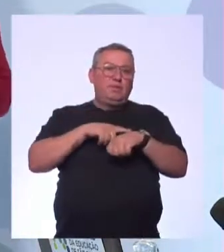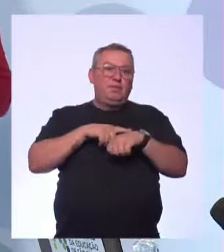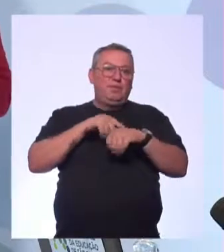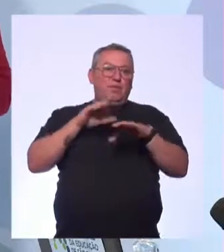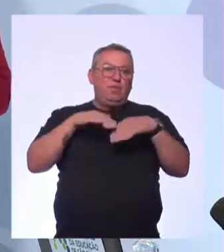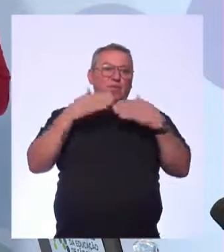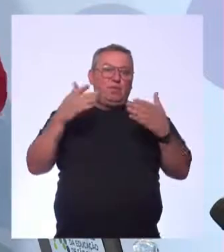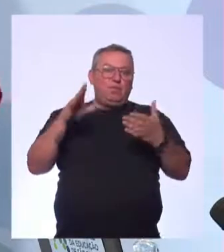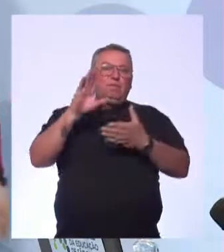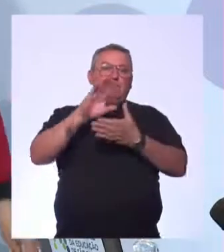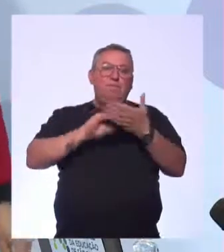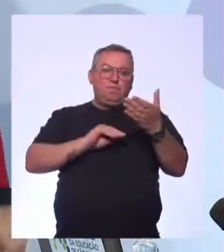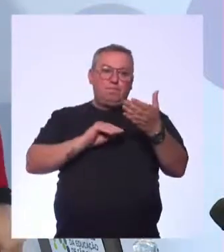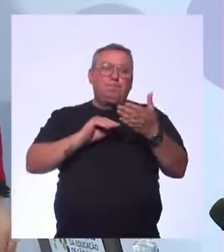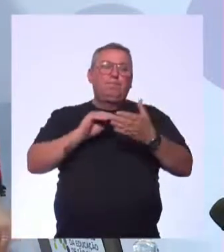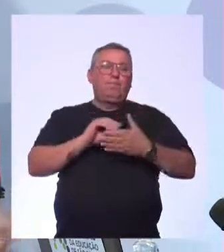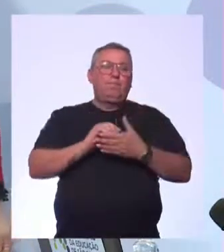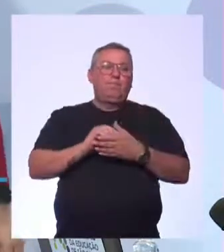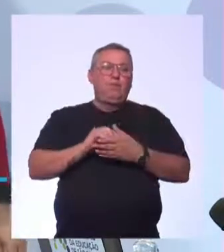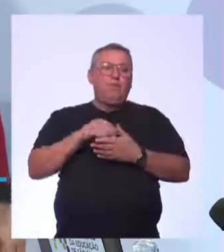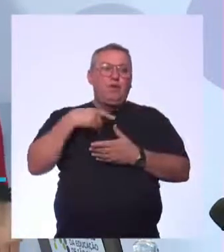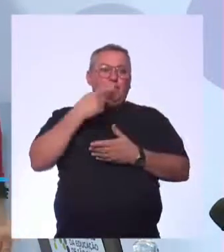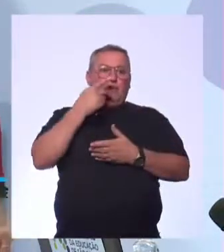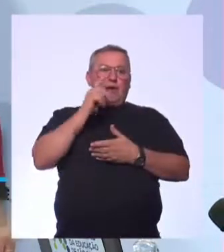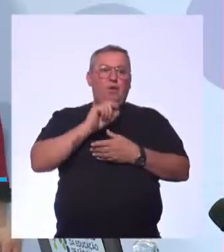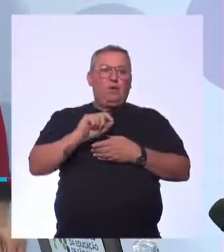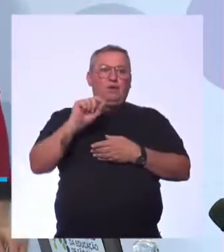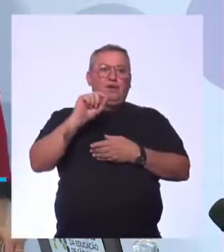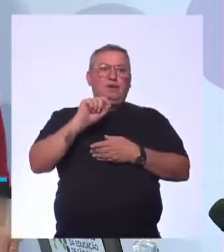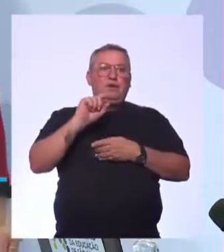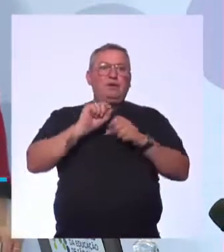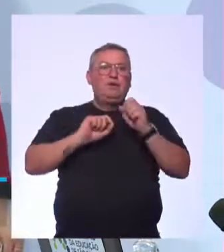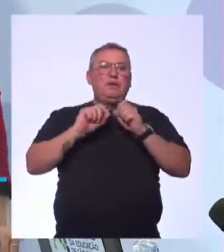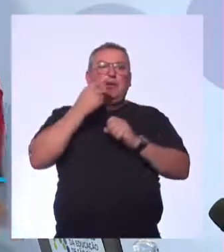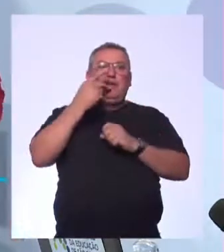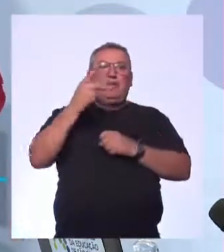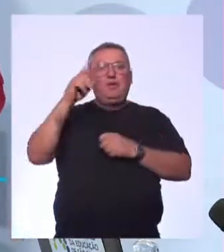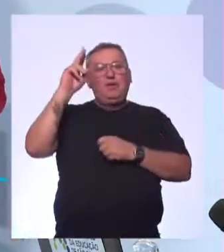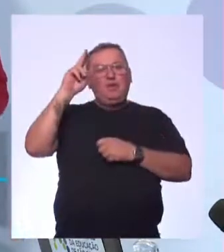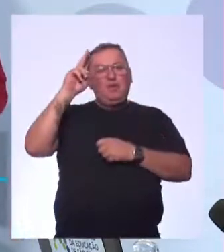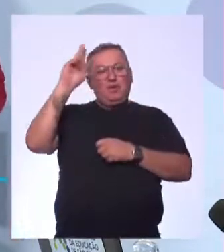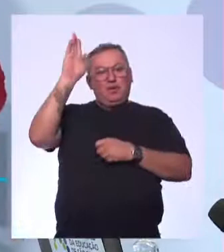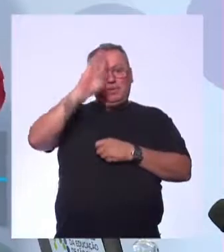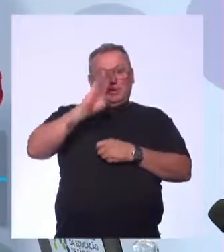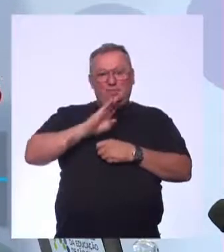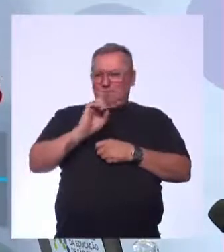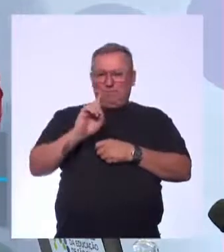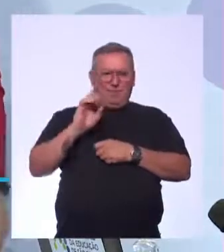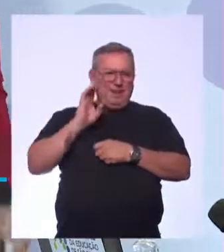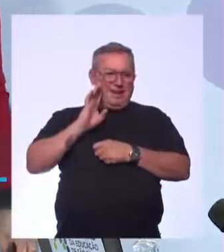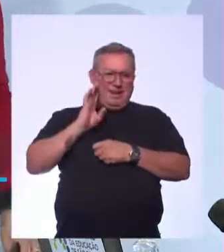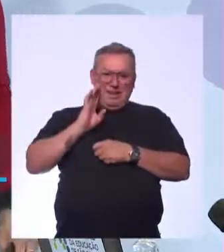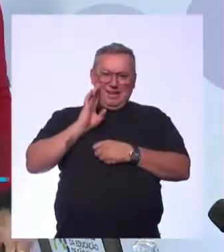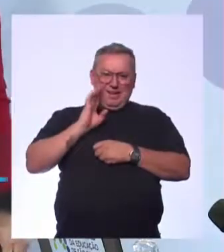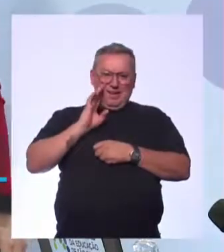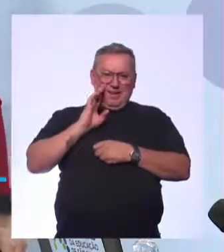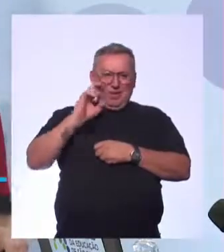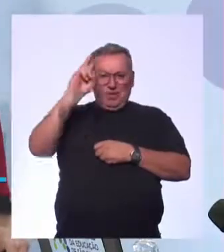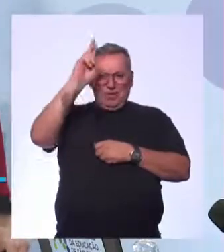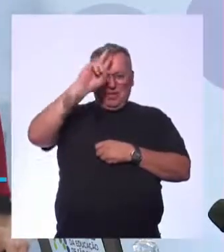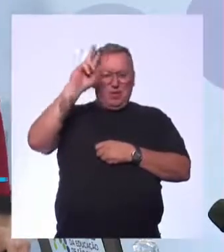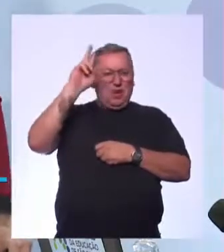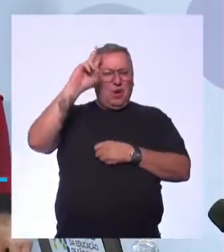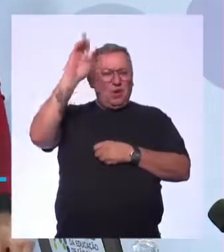Enquanto vocês estão copiando a pauta, eu vou dizer para vocês, quem disse que história do Brasil não é legal? Quem disse que a história do Brasil não tem